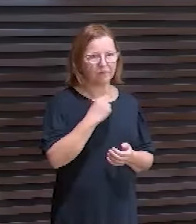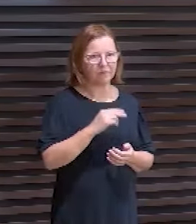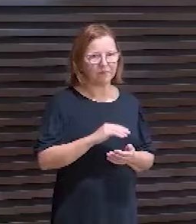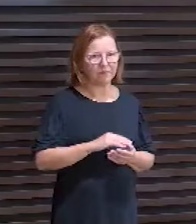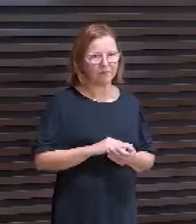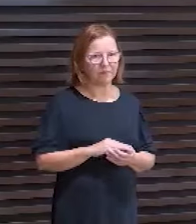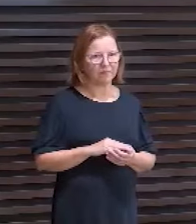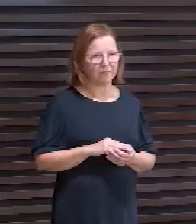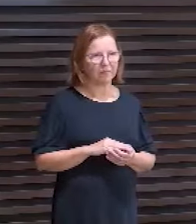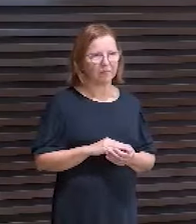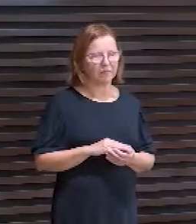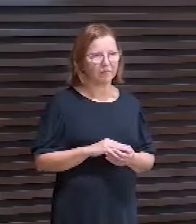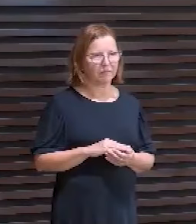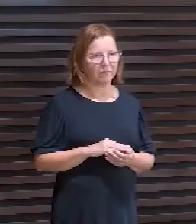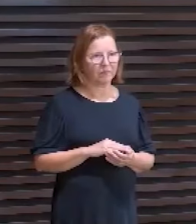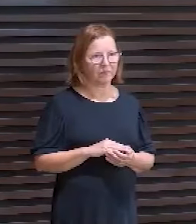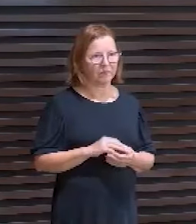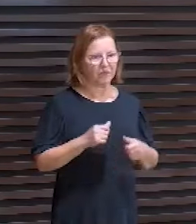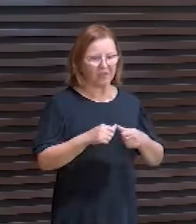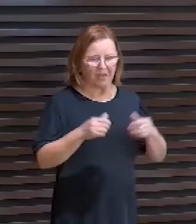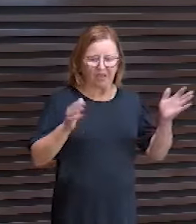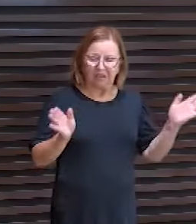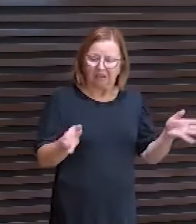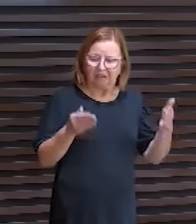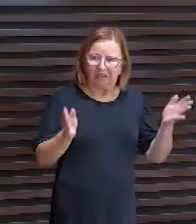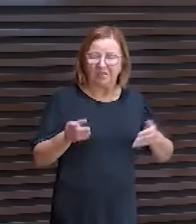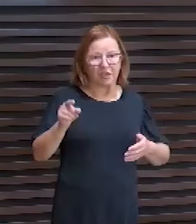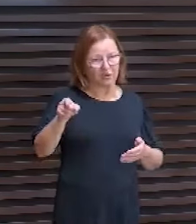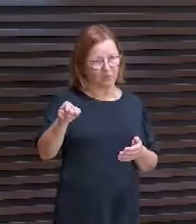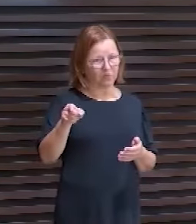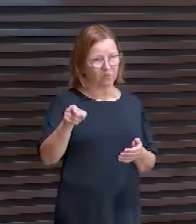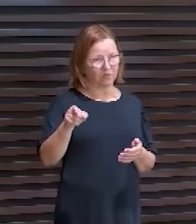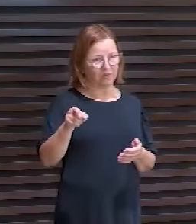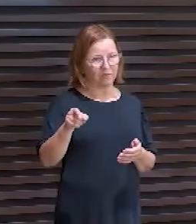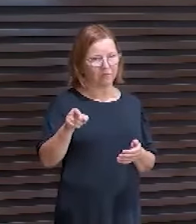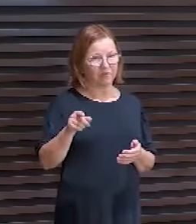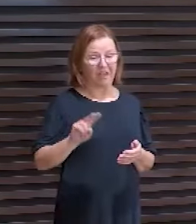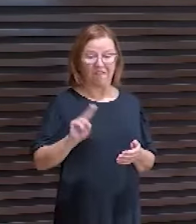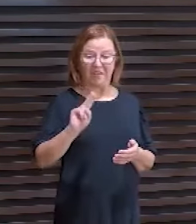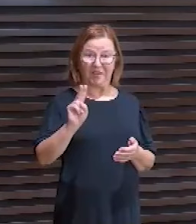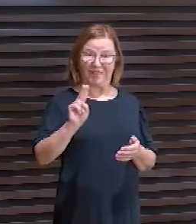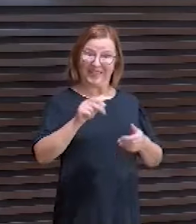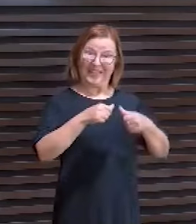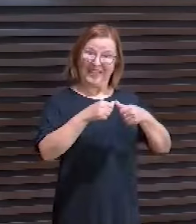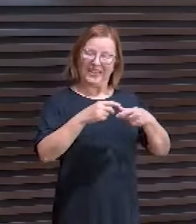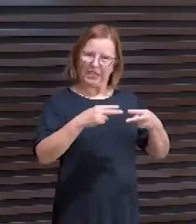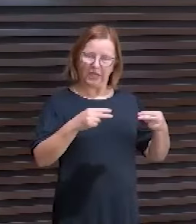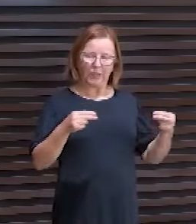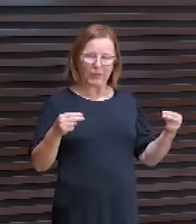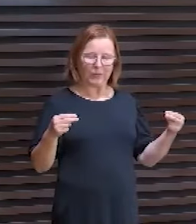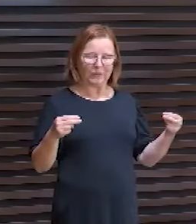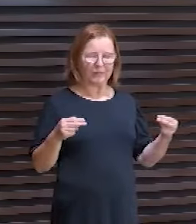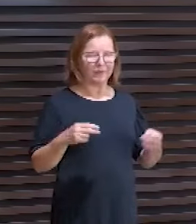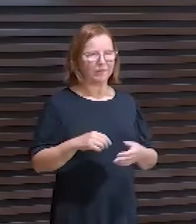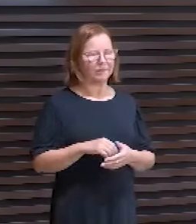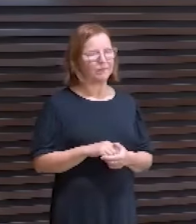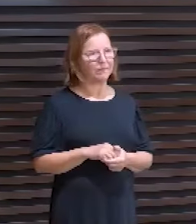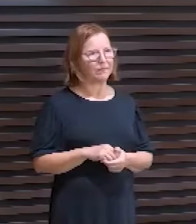eh ficar instigando o outro a valorizar esse tipo de coisa